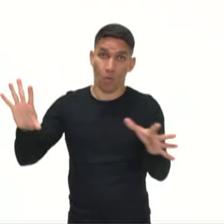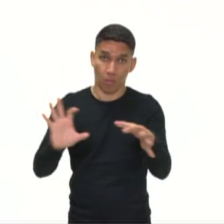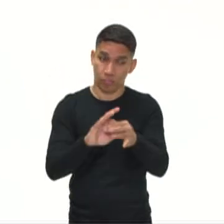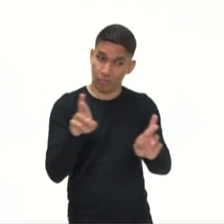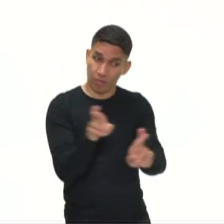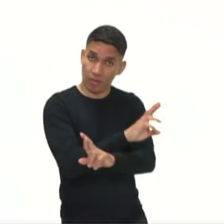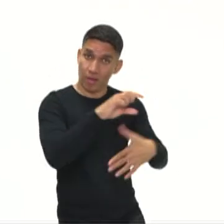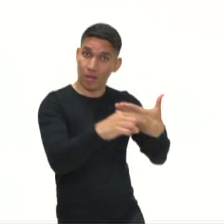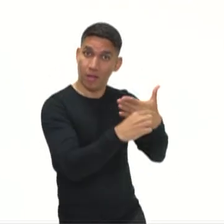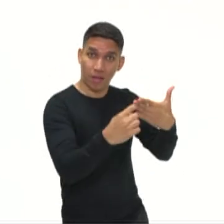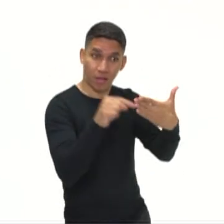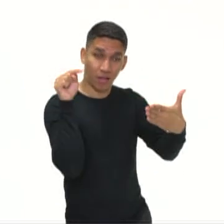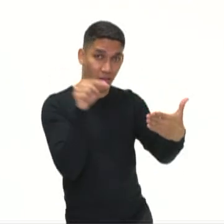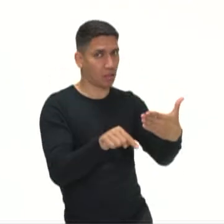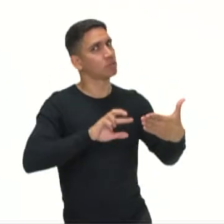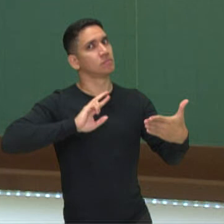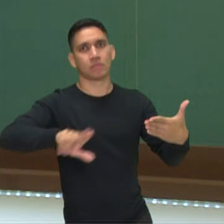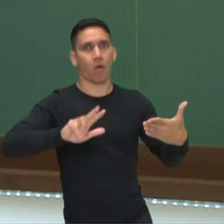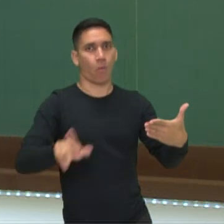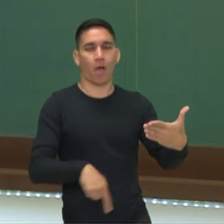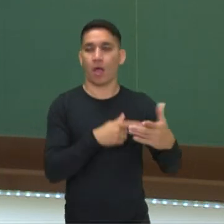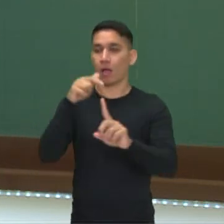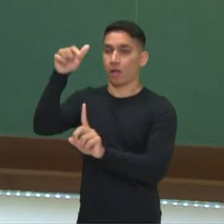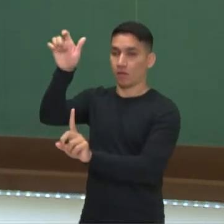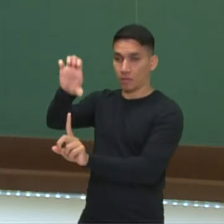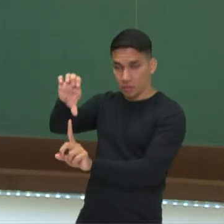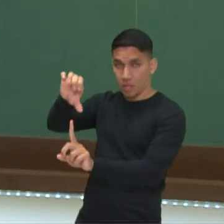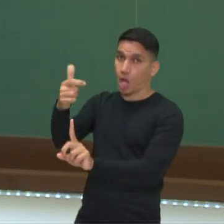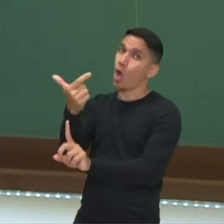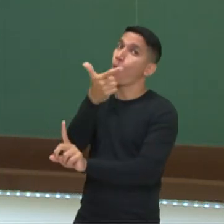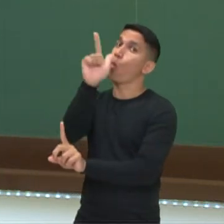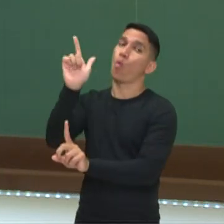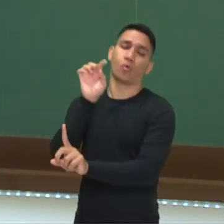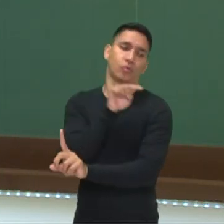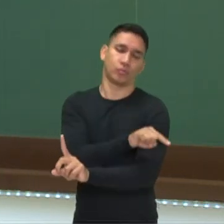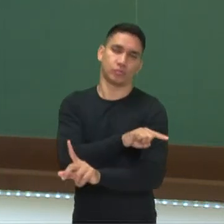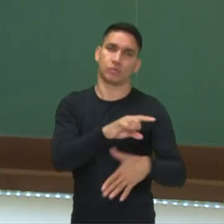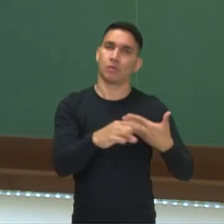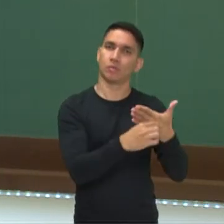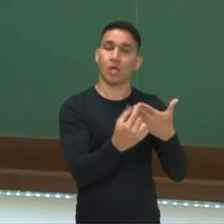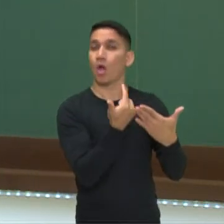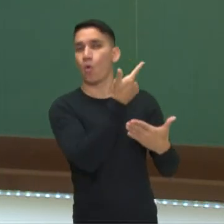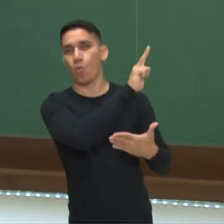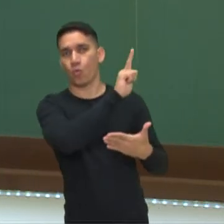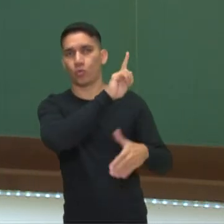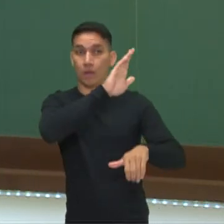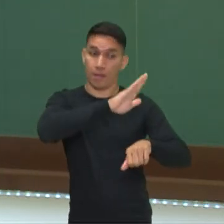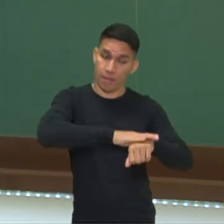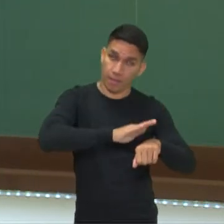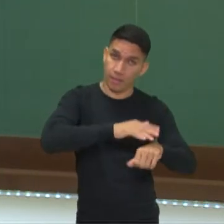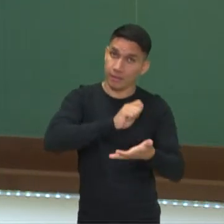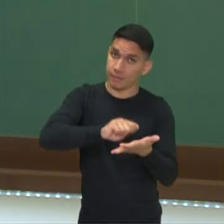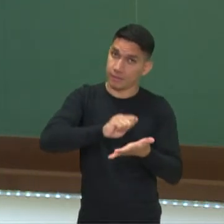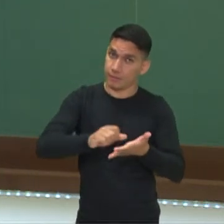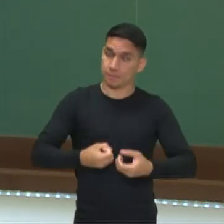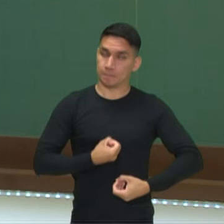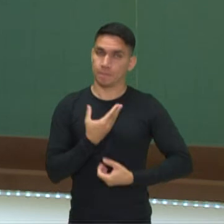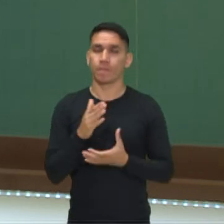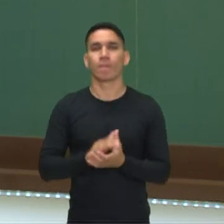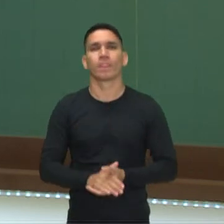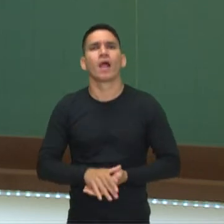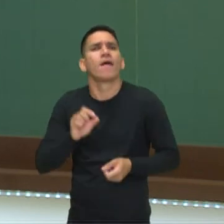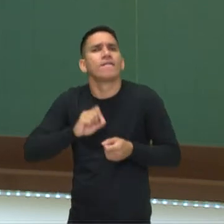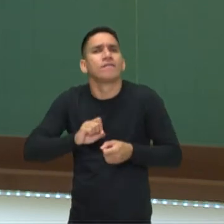diretamente o eu lírico, a voz do poema, com o próprio autor, o próprio poeta. Para produzirmos um